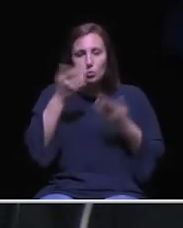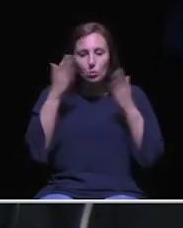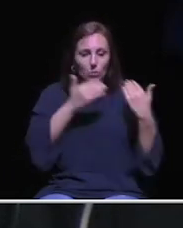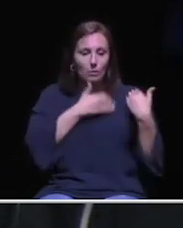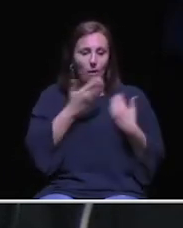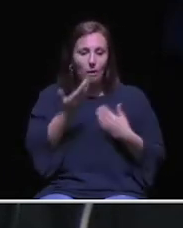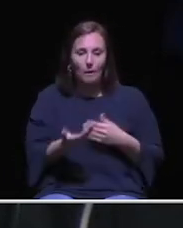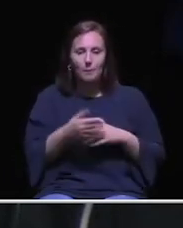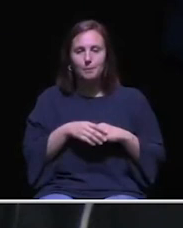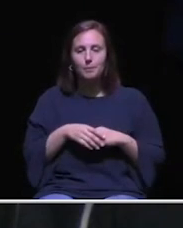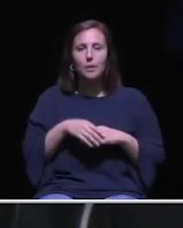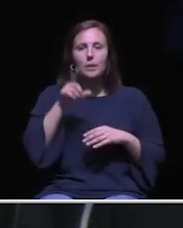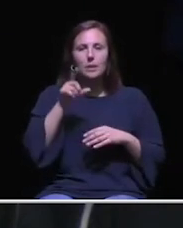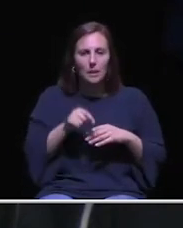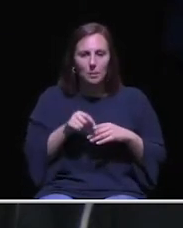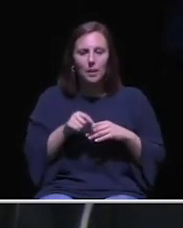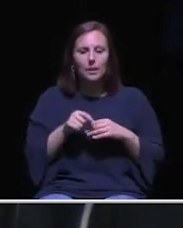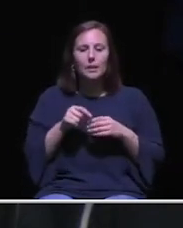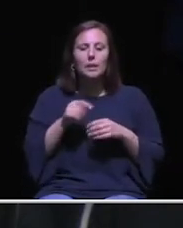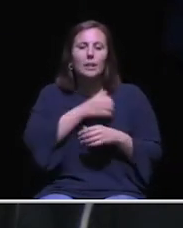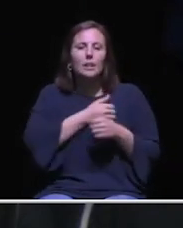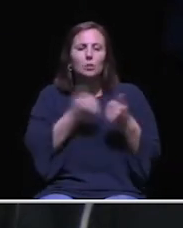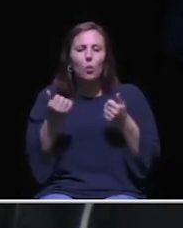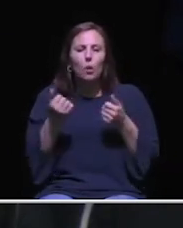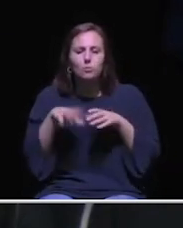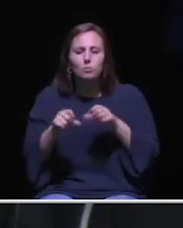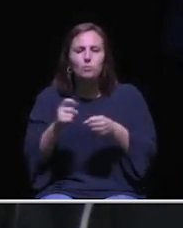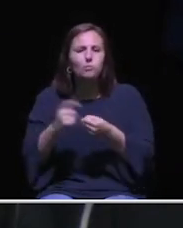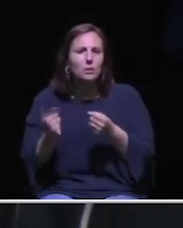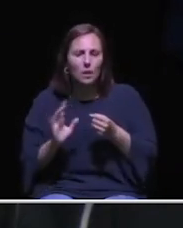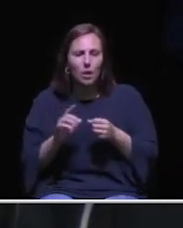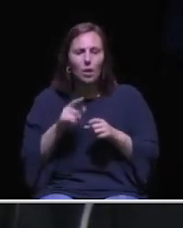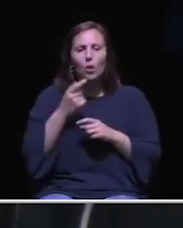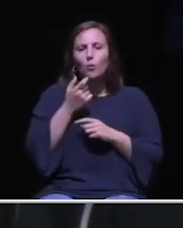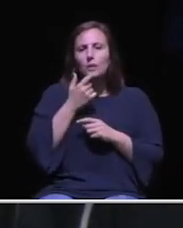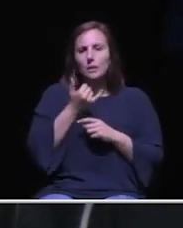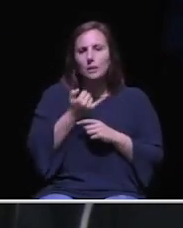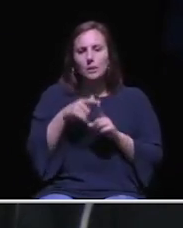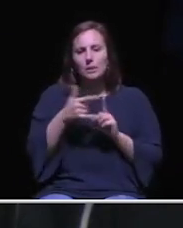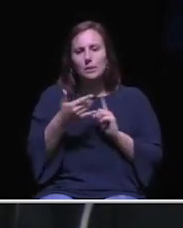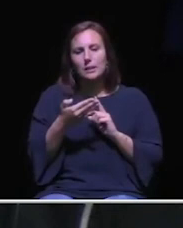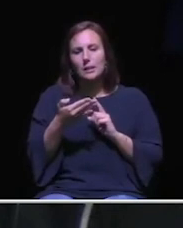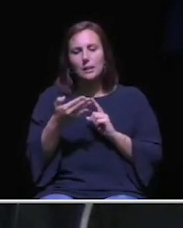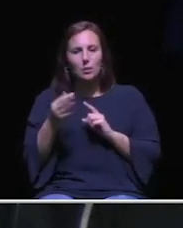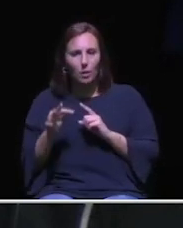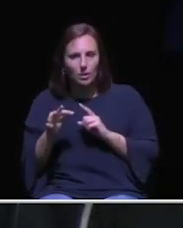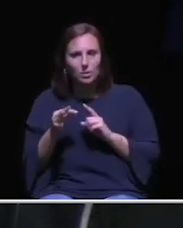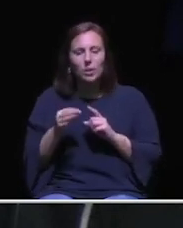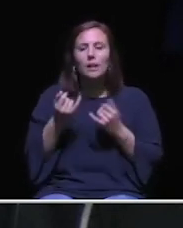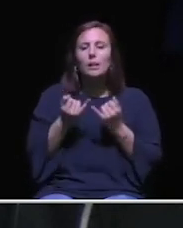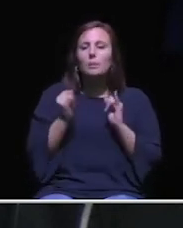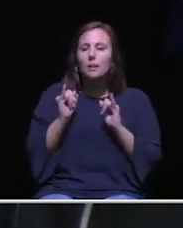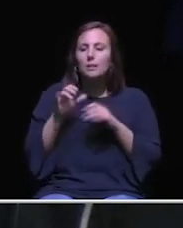responsabilidade. E também temos de descolonizar Lisboa. O 25 de Abril de 74 pôs fim à ditadura e trouxe a independência das